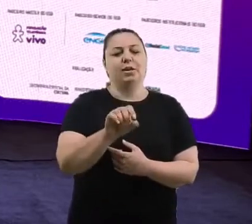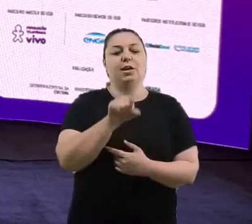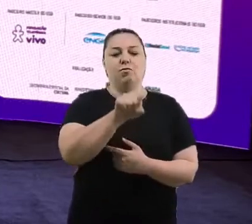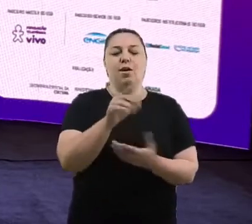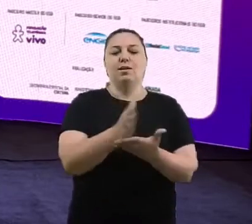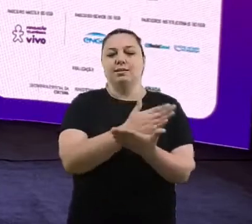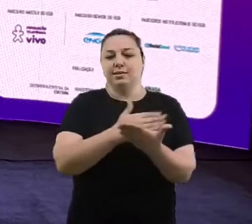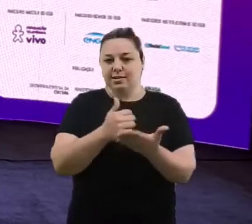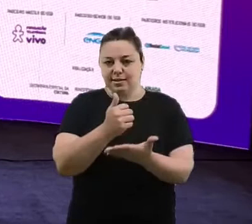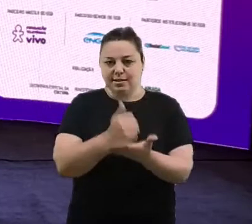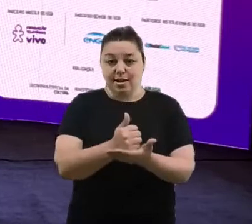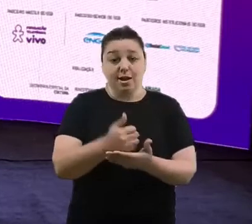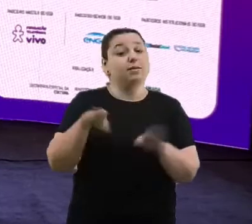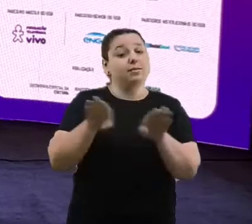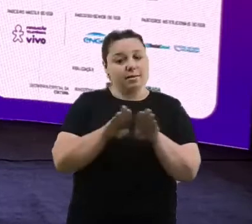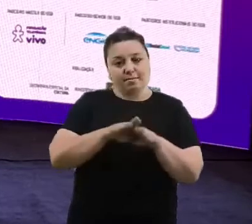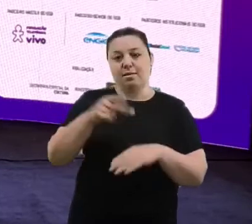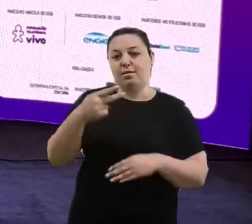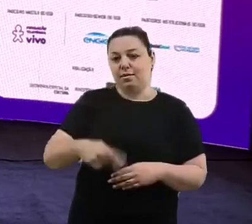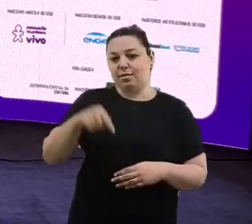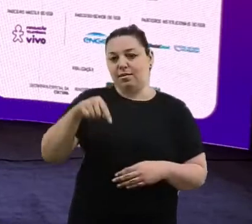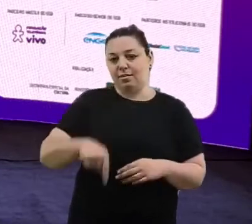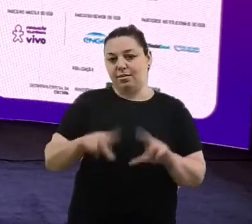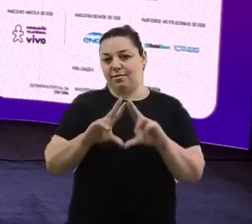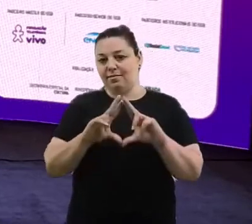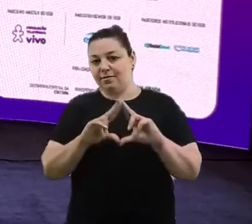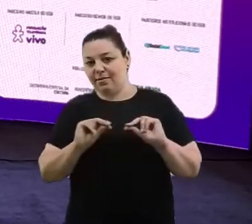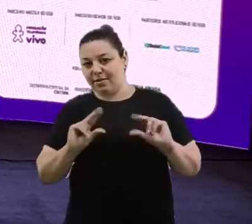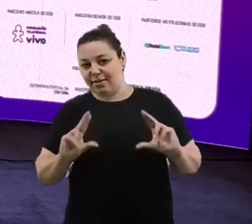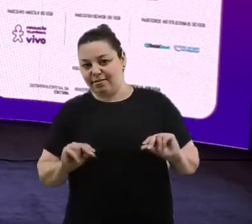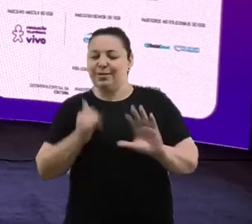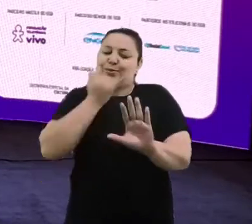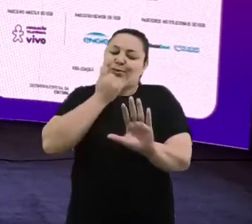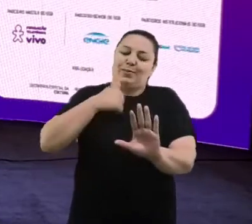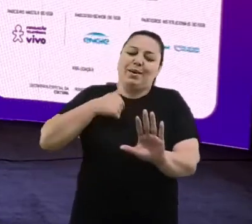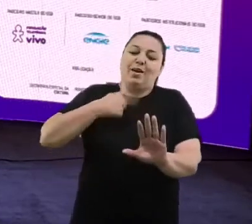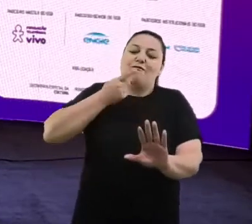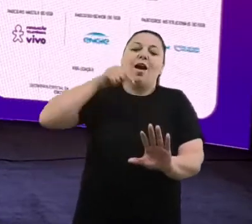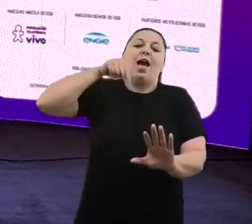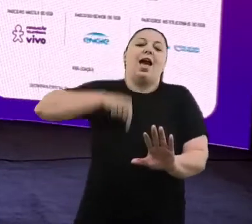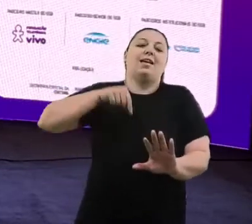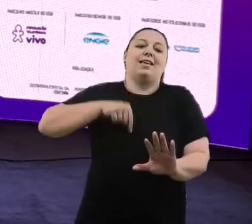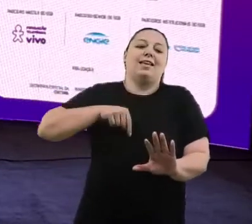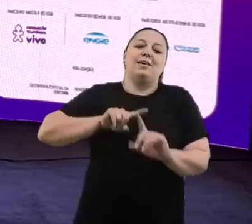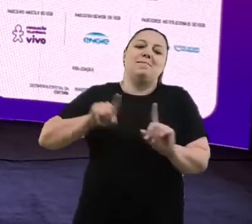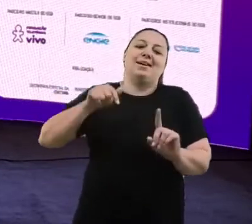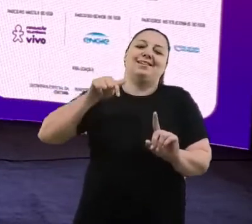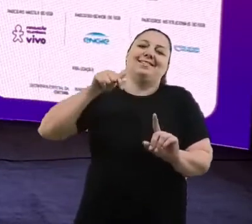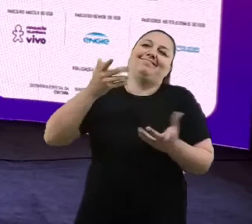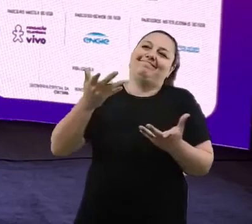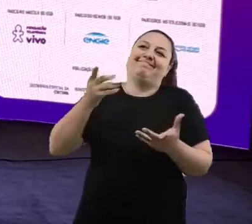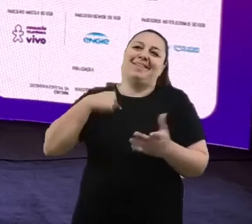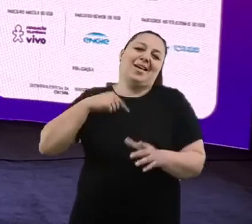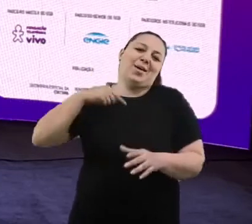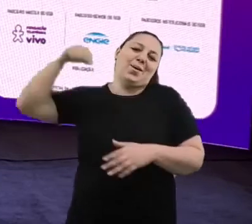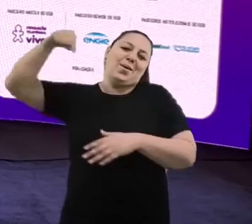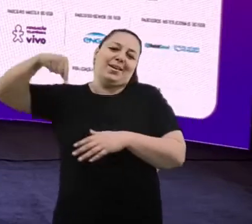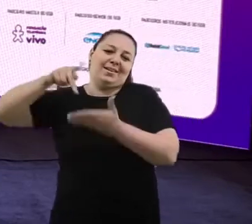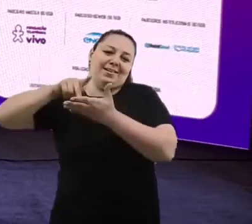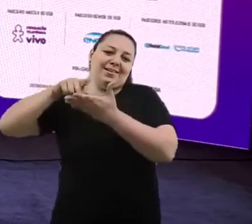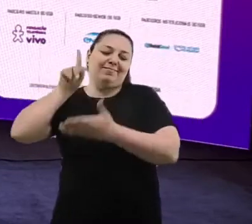de Florianópolis. De Florianópolis, eu não estou mais em Florianópolis, desculpa. Você está aqui com a gente, Thiago? Estou